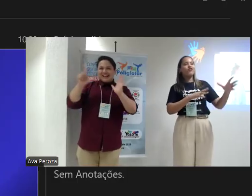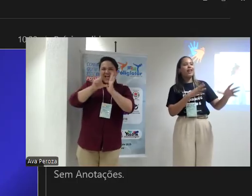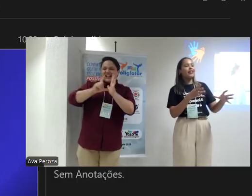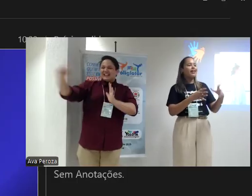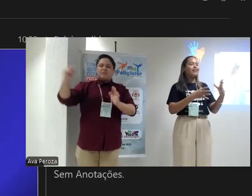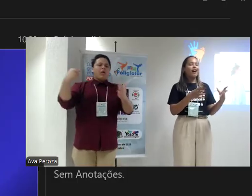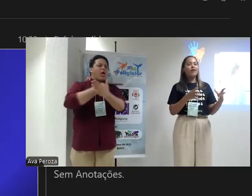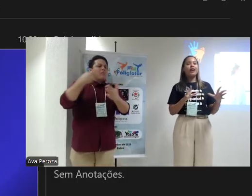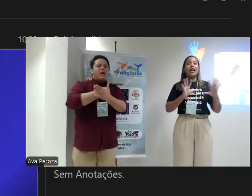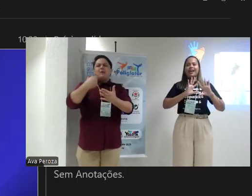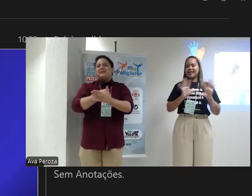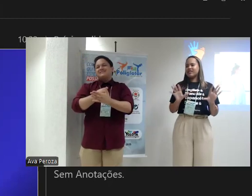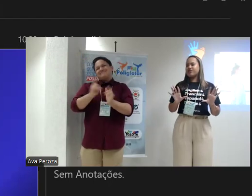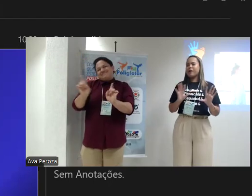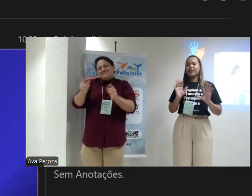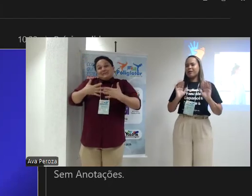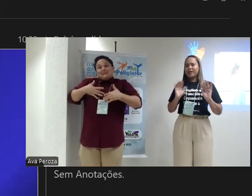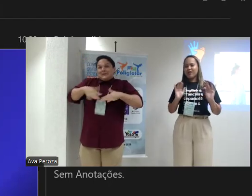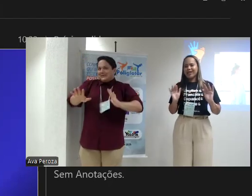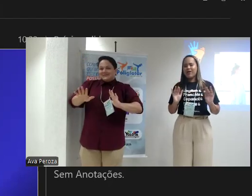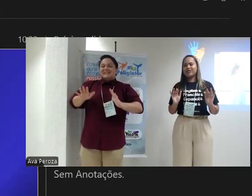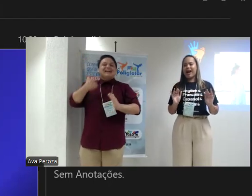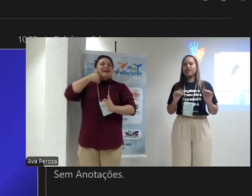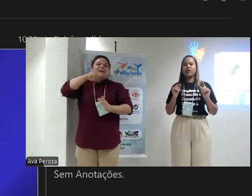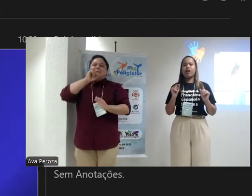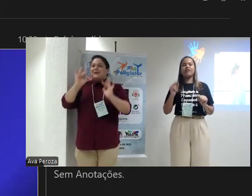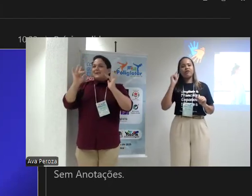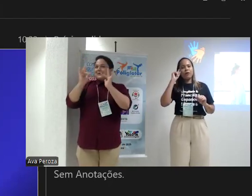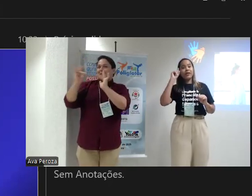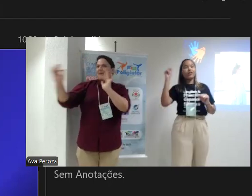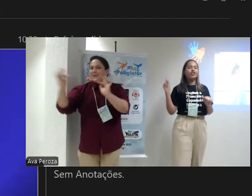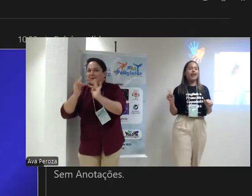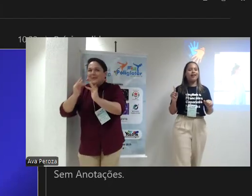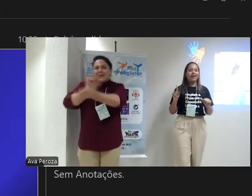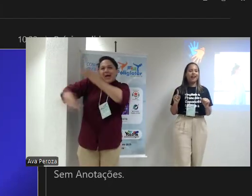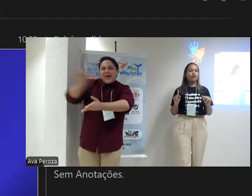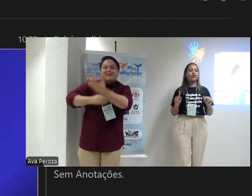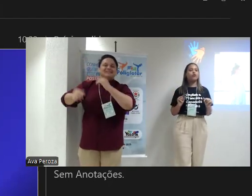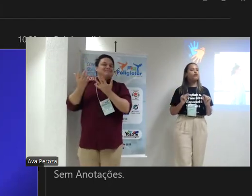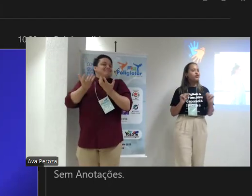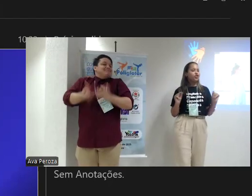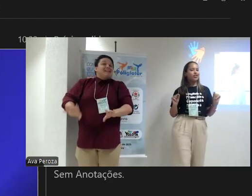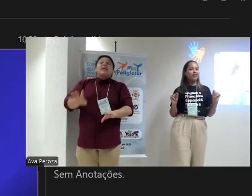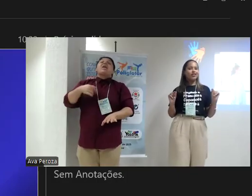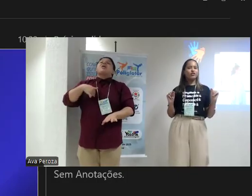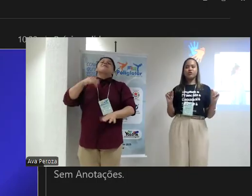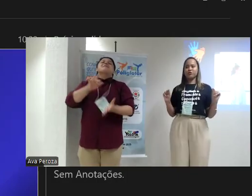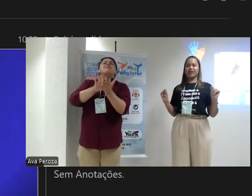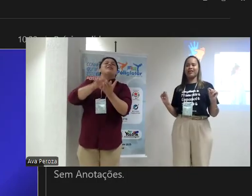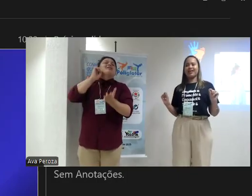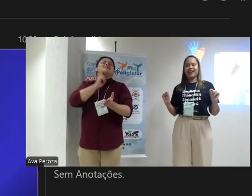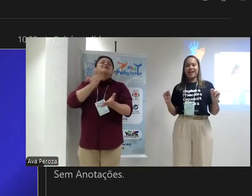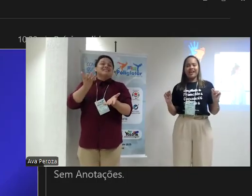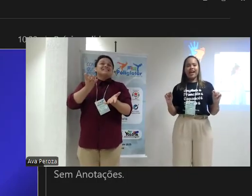você gostaria e tal. E nesse dia, minha mãe também não queria contato, então ela teve uma brilhante ideia. Ela falou, vou fingir que sou